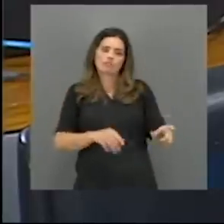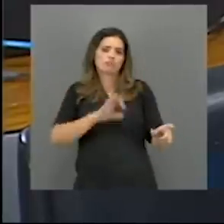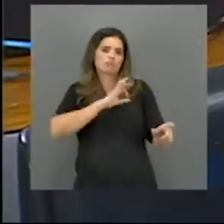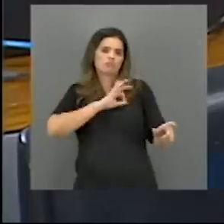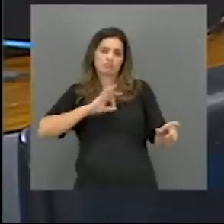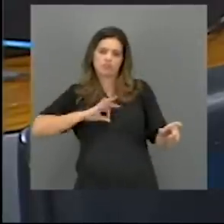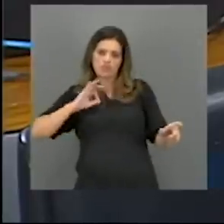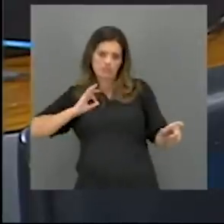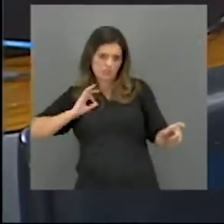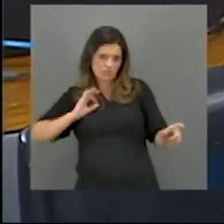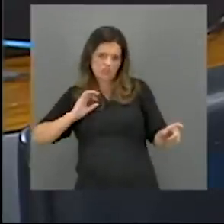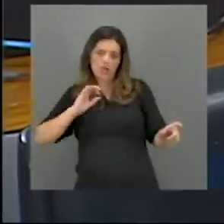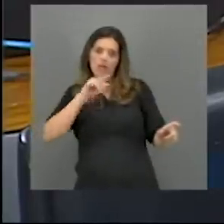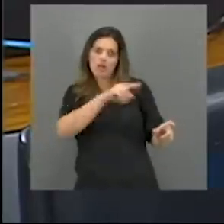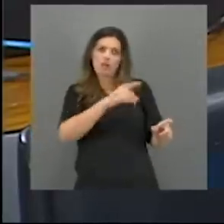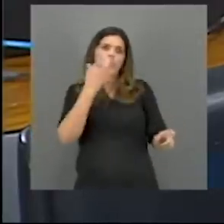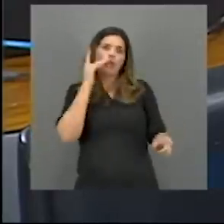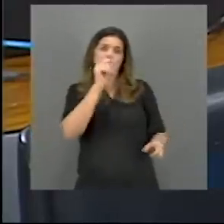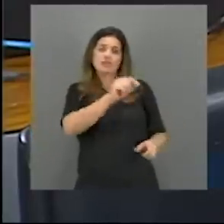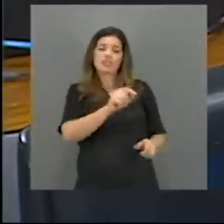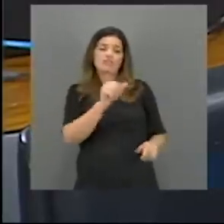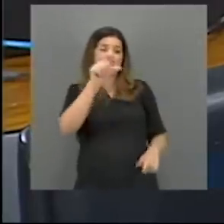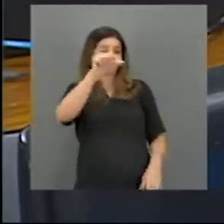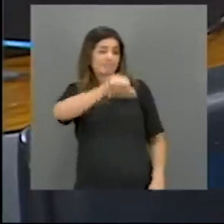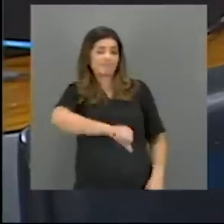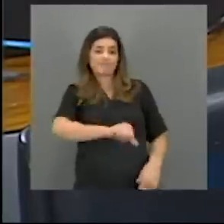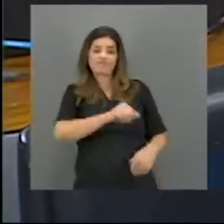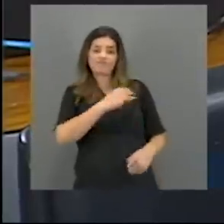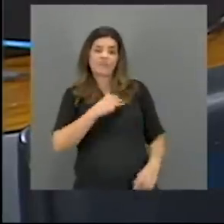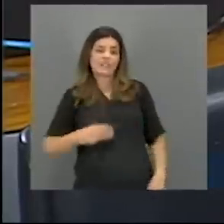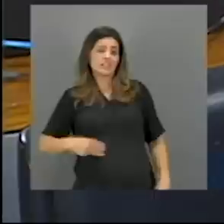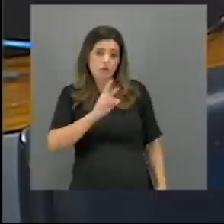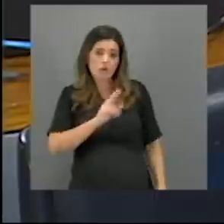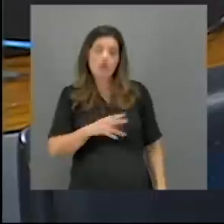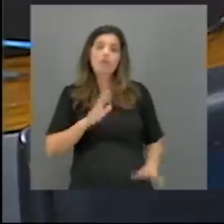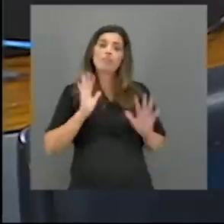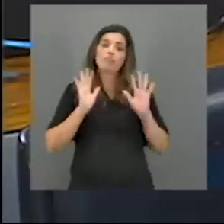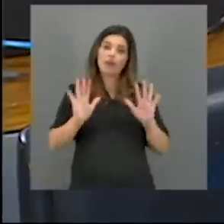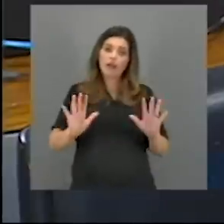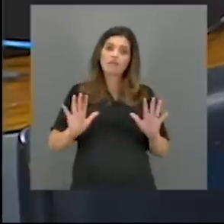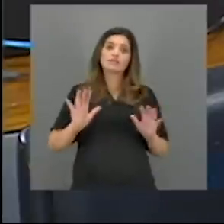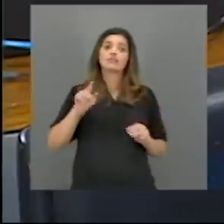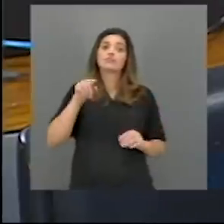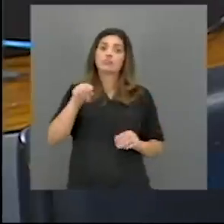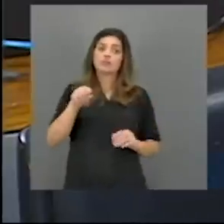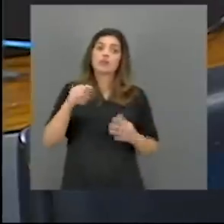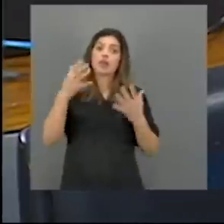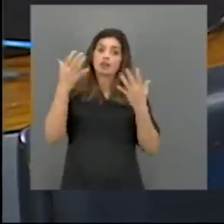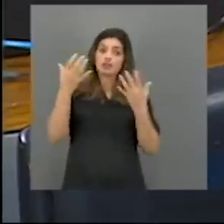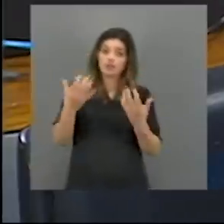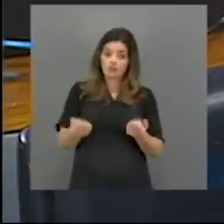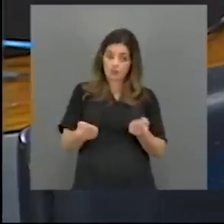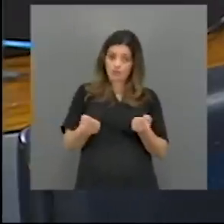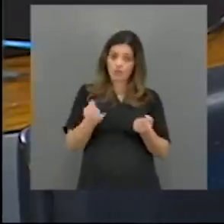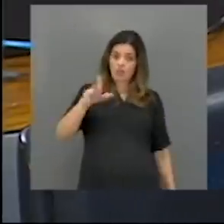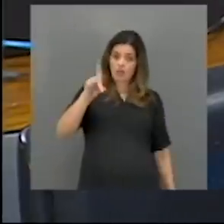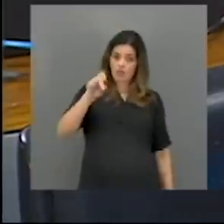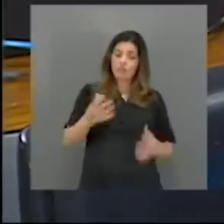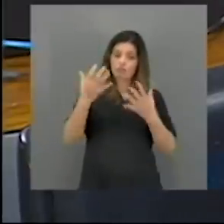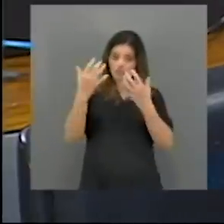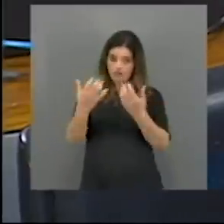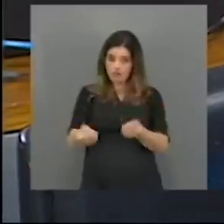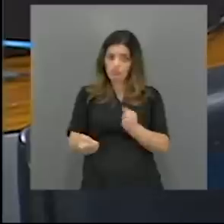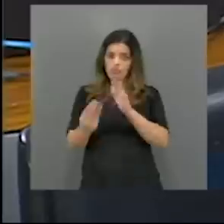Marina Silva e ache que ela faça uma péssima gestão. Por isso, presidente, só para finalizar, dado o atendimento, né, do deputado Sinaldo Bulhões